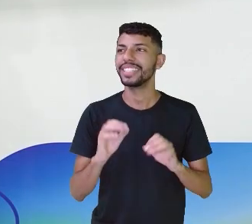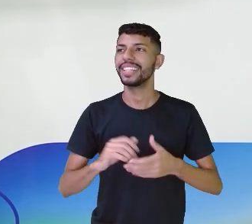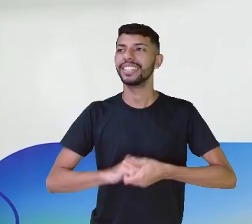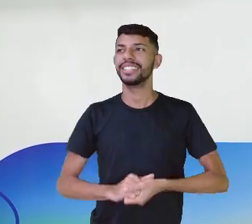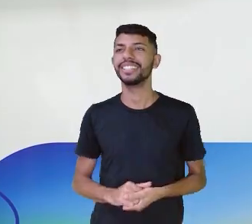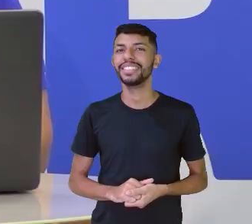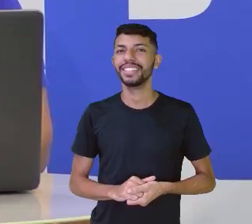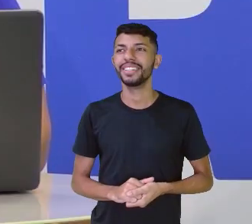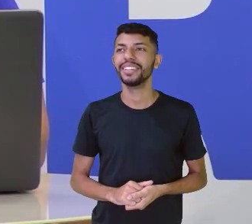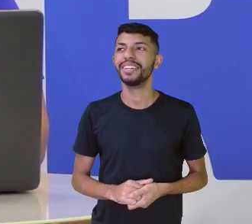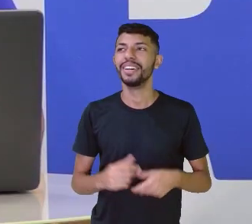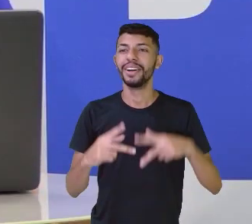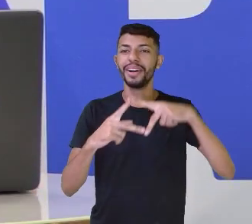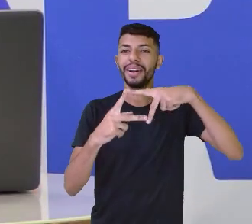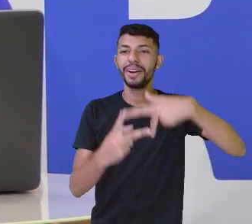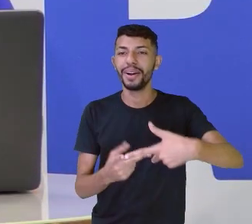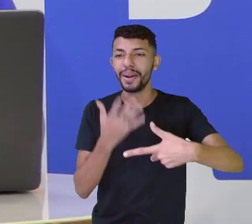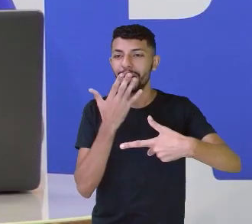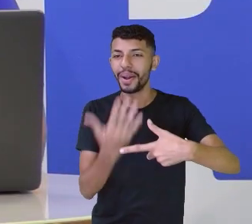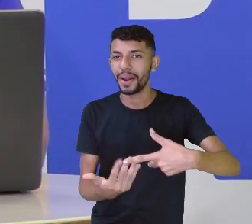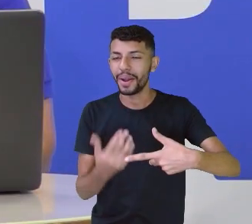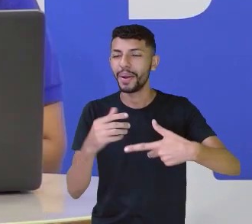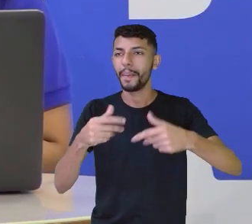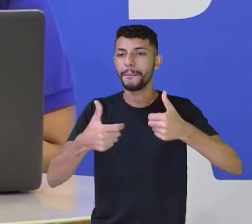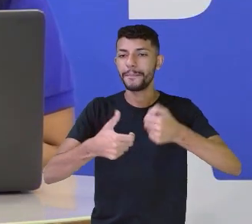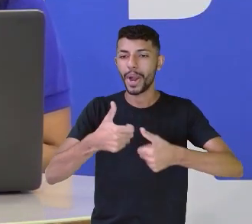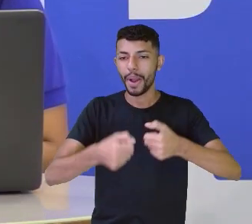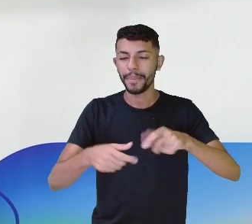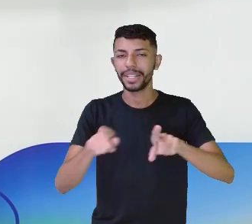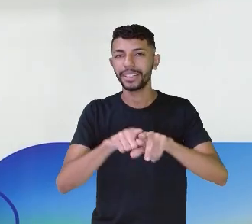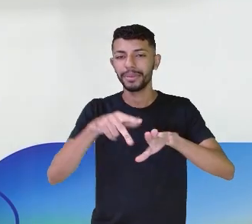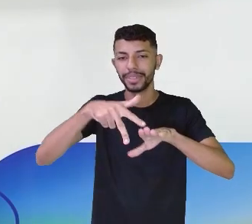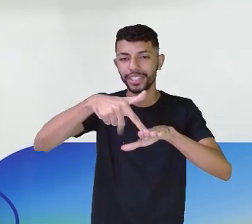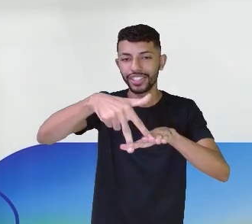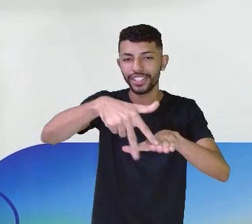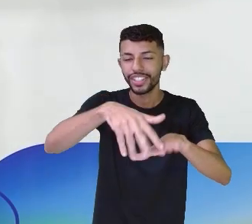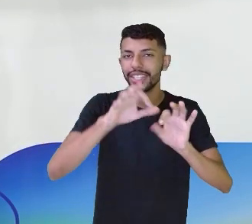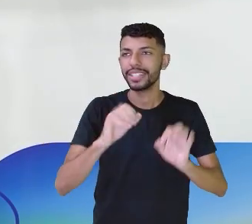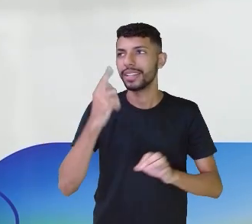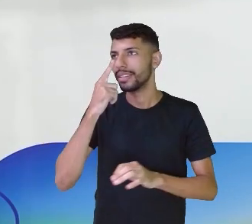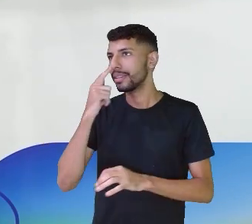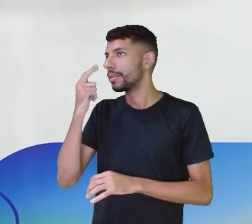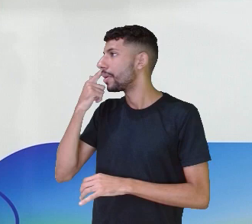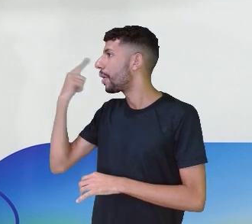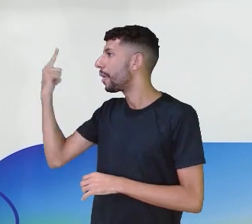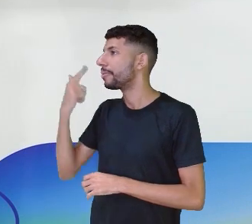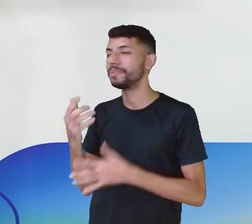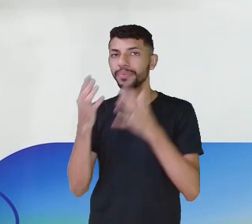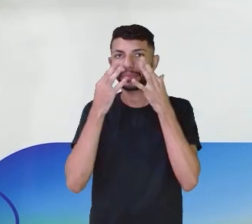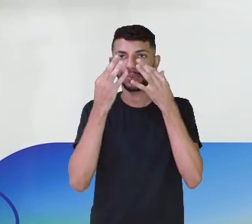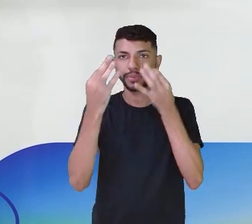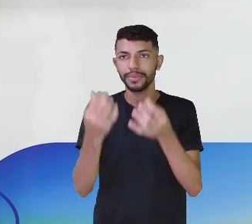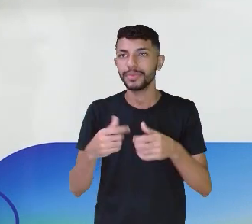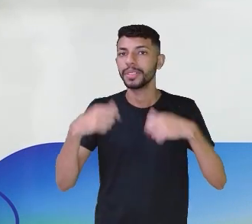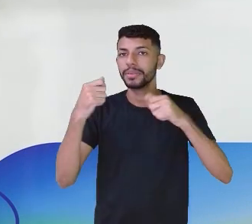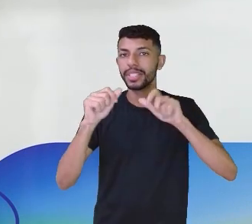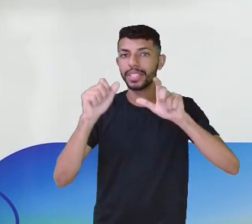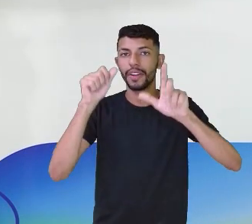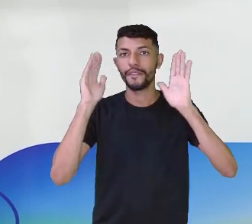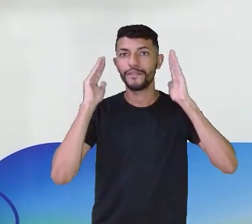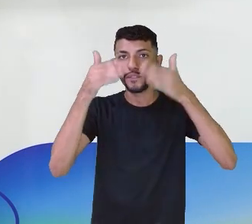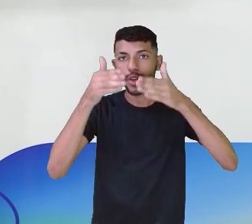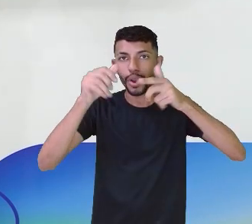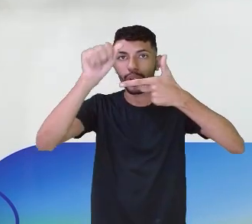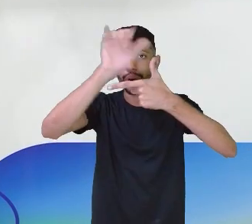aqui, skate e Poppit. Olha como eu estou antenada. Isso, presta atenção aqui, ó. Analisa o gráfico, os